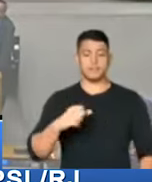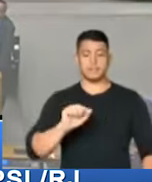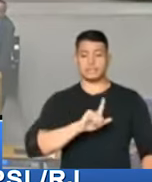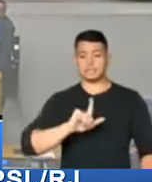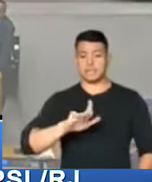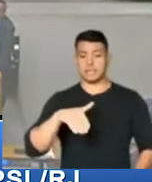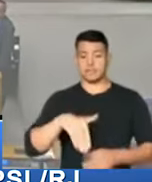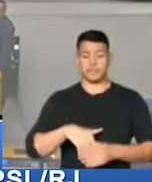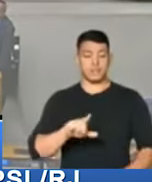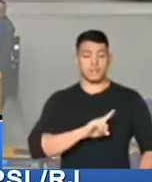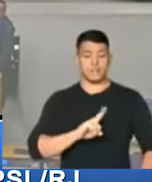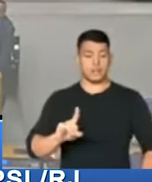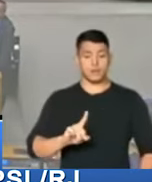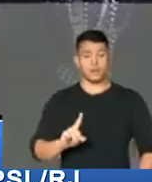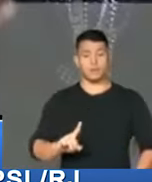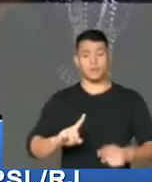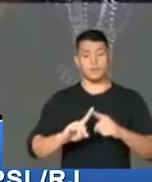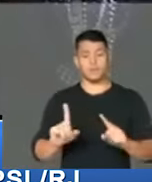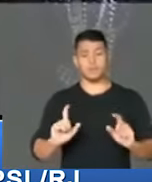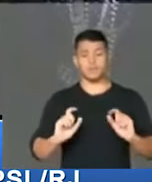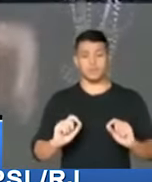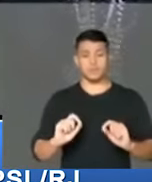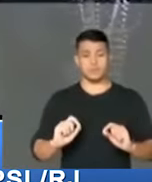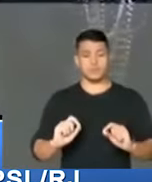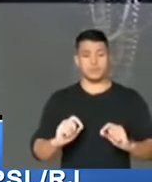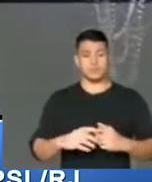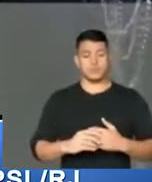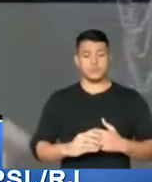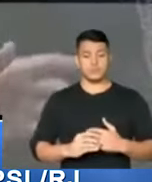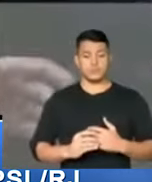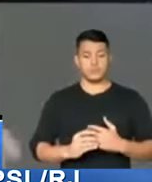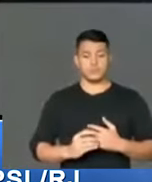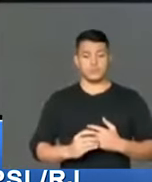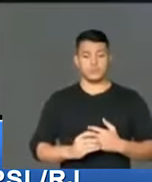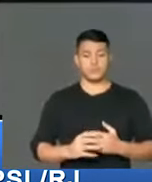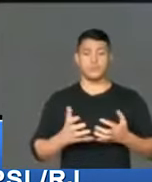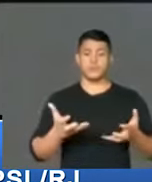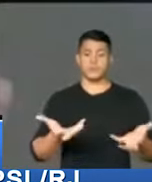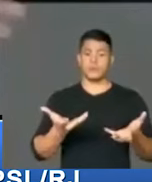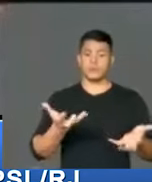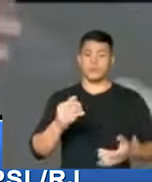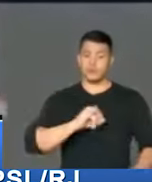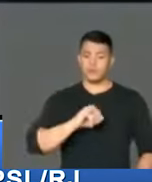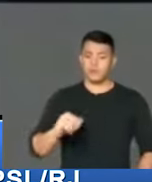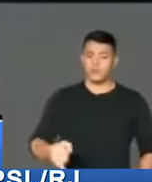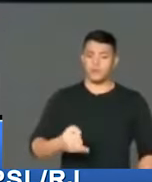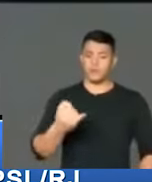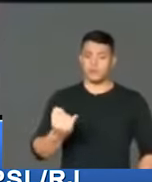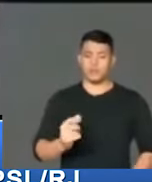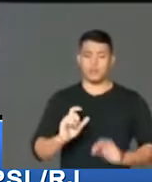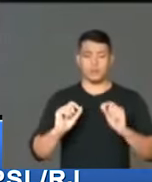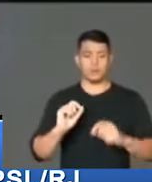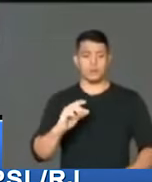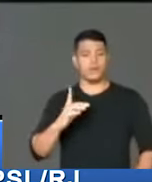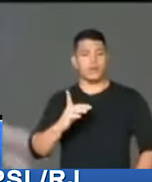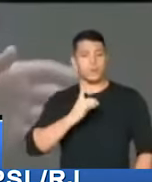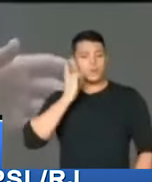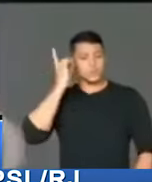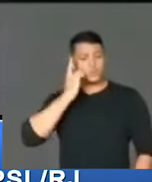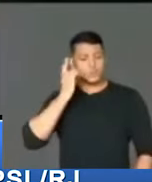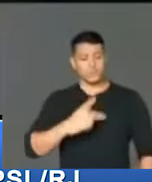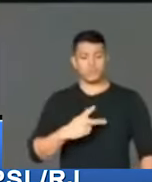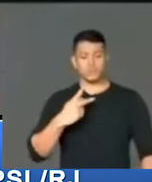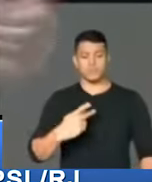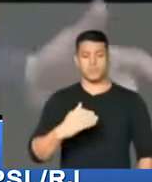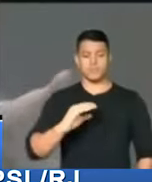não, mas antes eu gostaria aqui de fazer só uma parte, um contraditório à deputada do PCdoB que falou